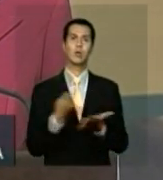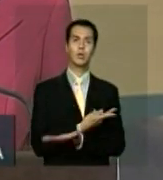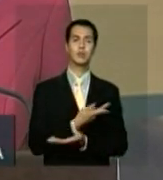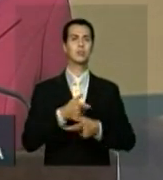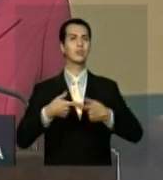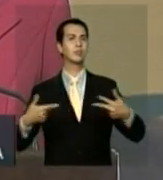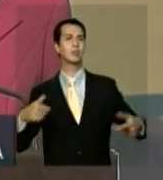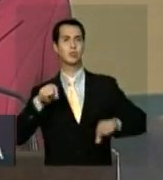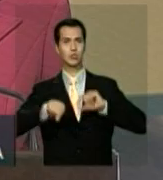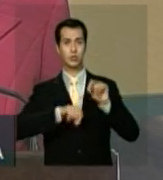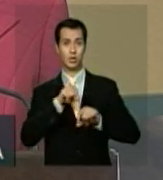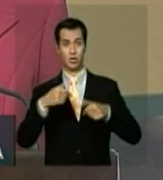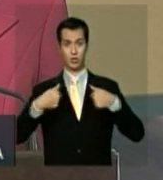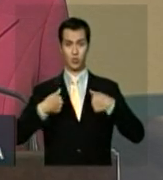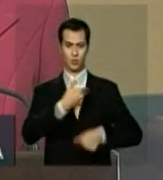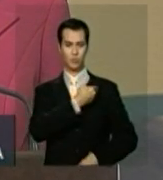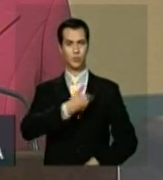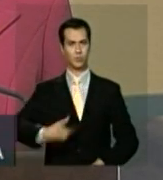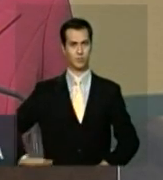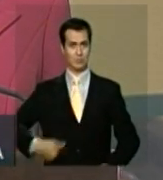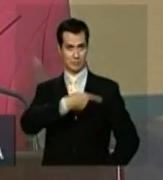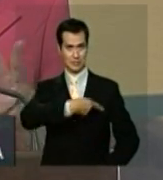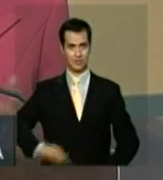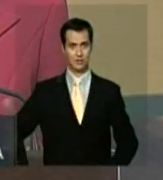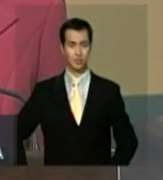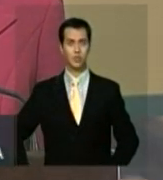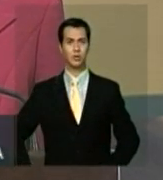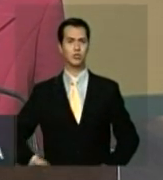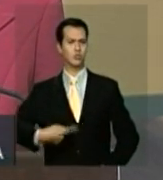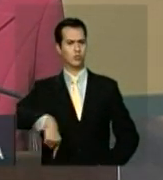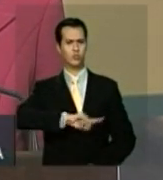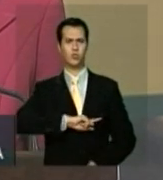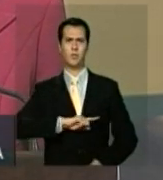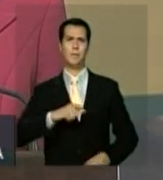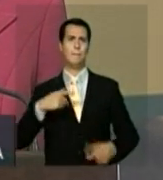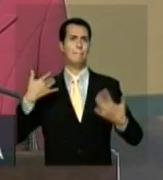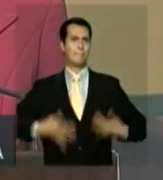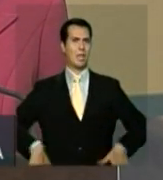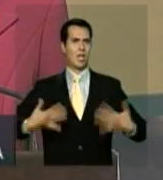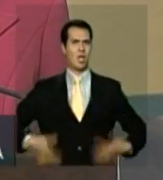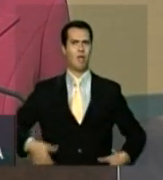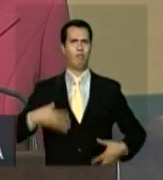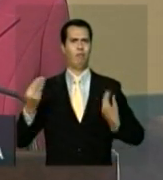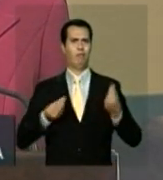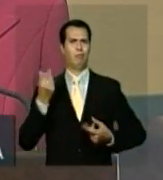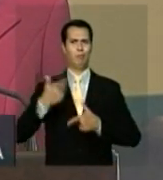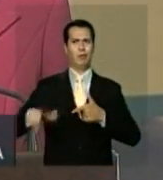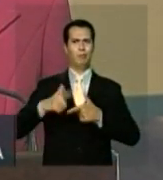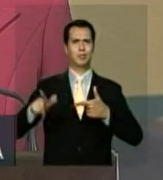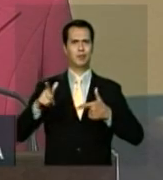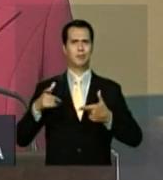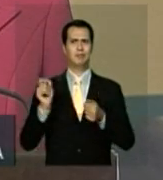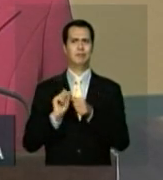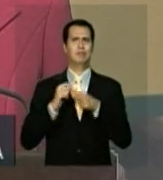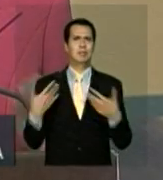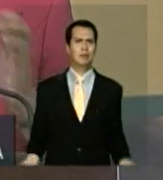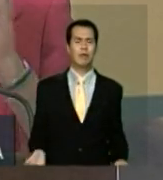não tem medo de enfrentar esse duplo desafio do Brasil que é ao mesmo